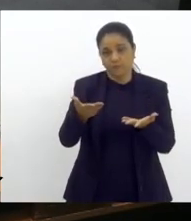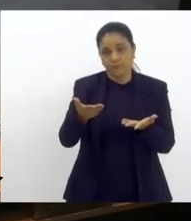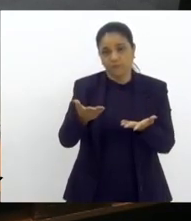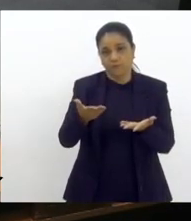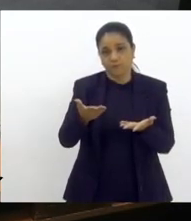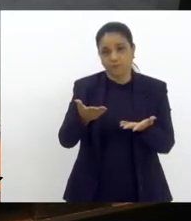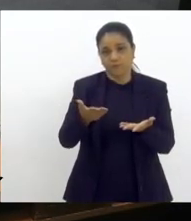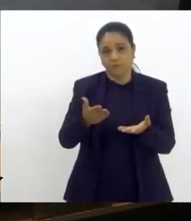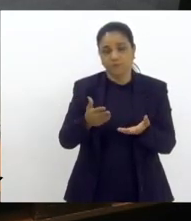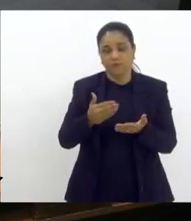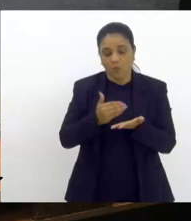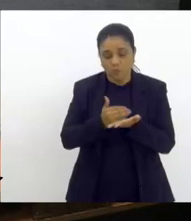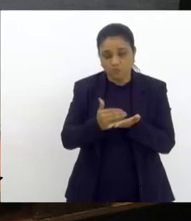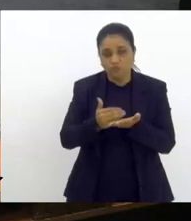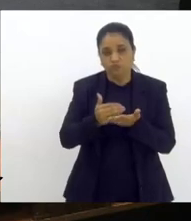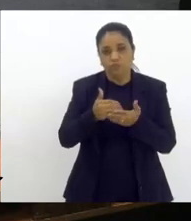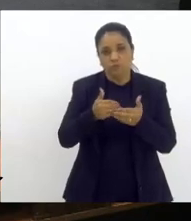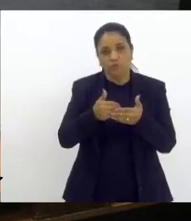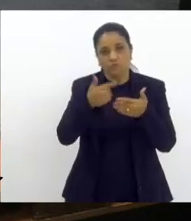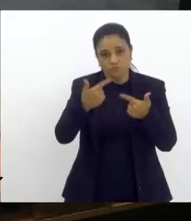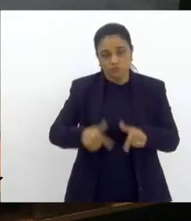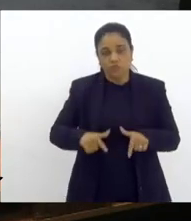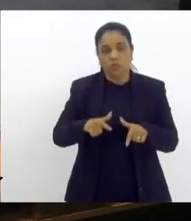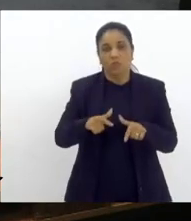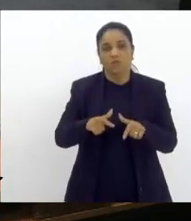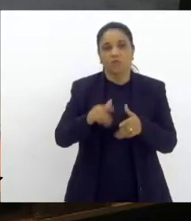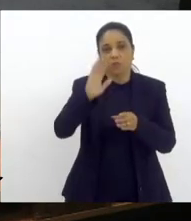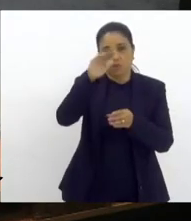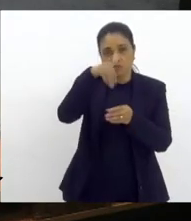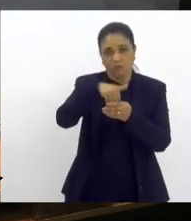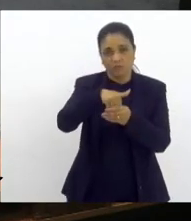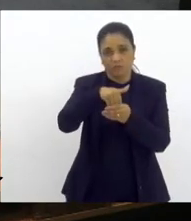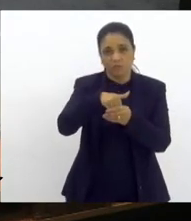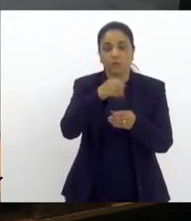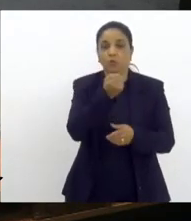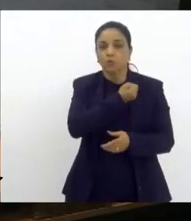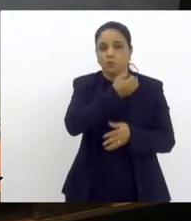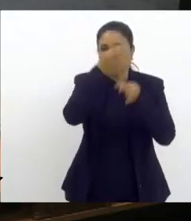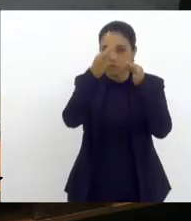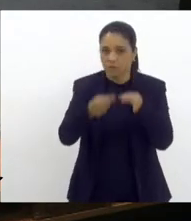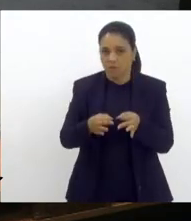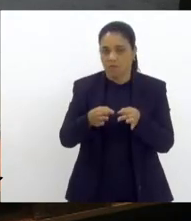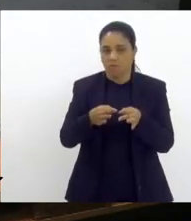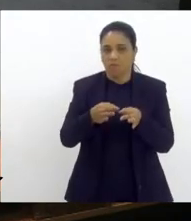vamos reiniciar o processo de votação com o número correto